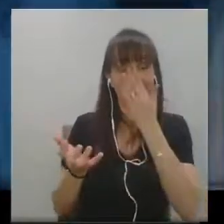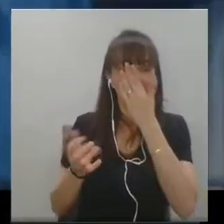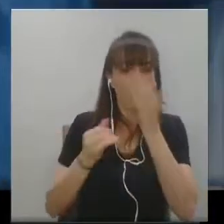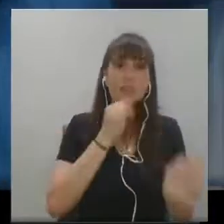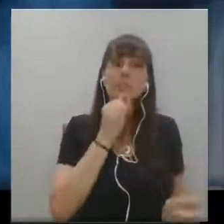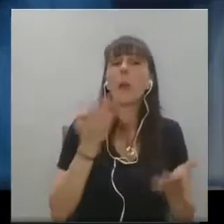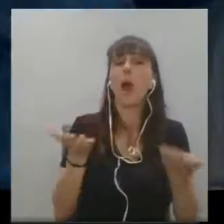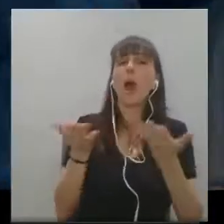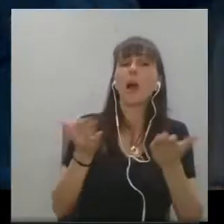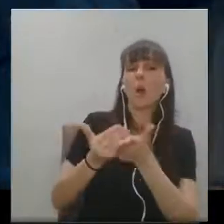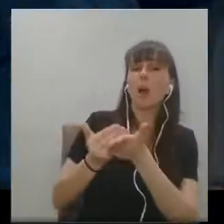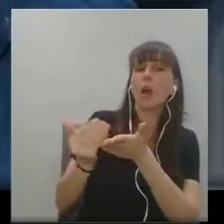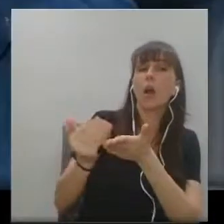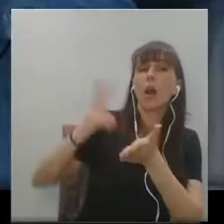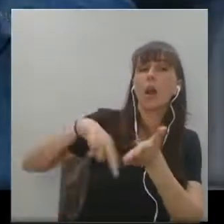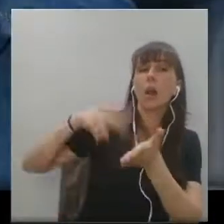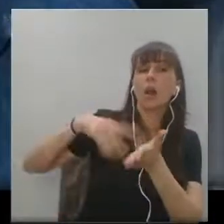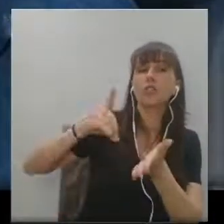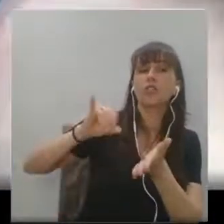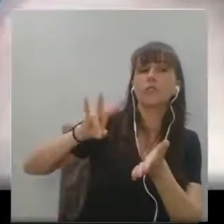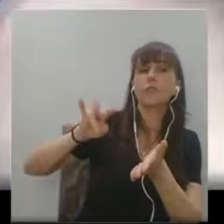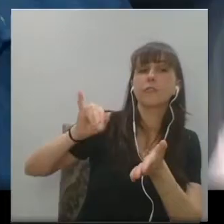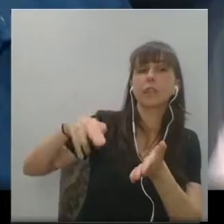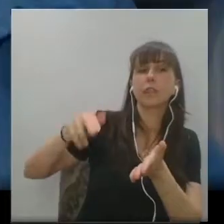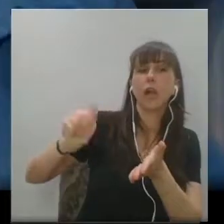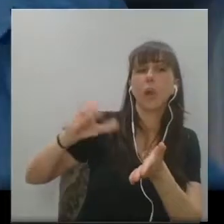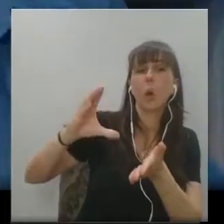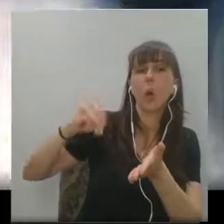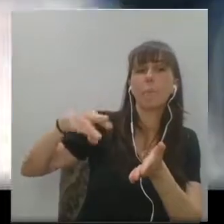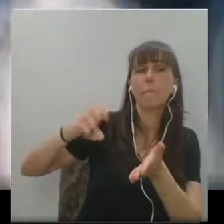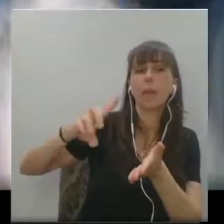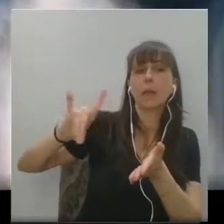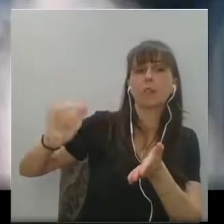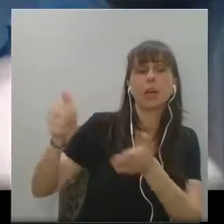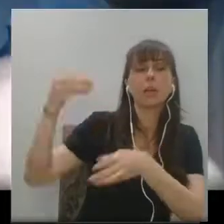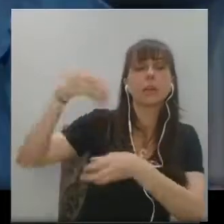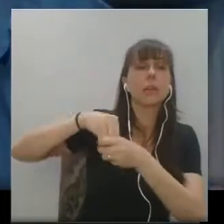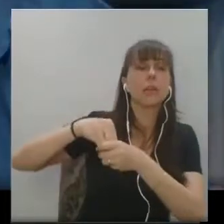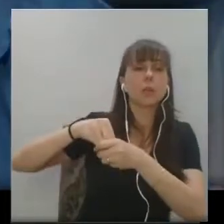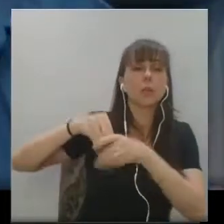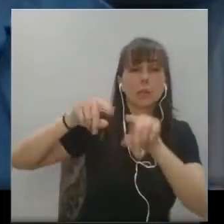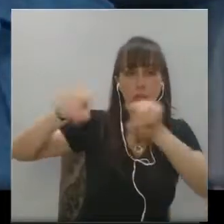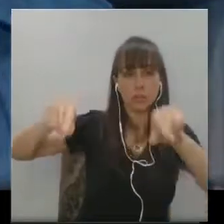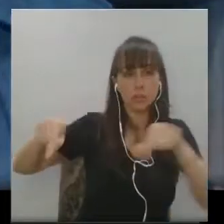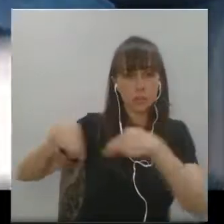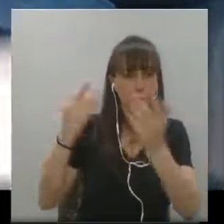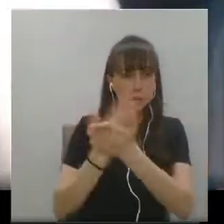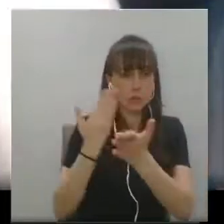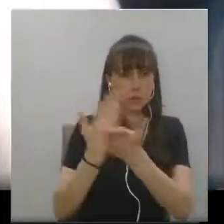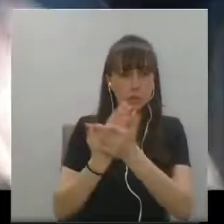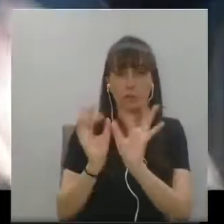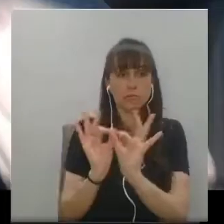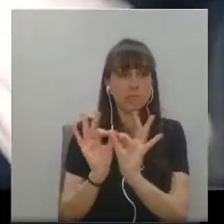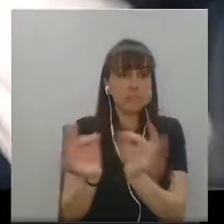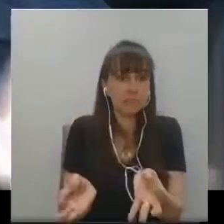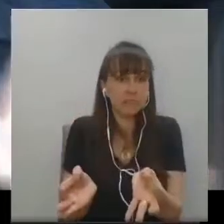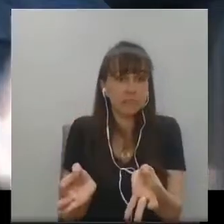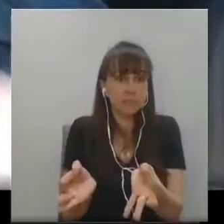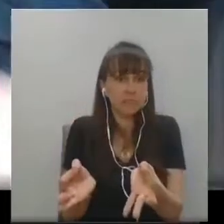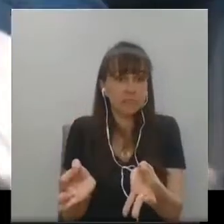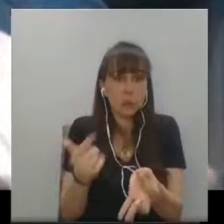Divina Comédia. Pronto. E aí começa na sala de aula a falar sobre a Divina Comédia. Não há